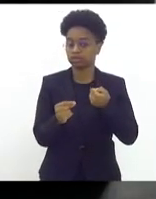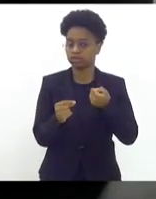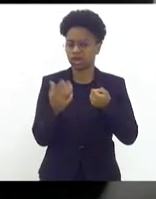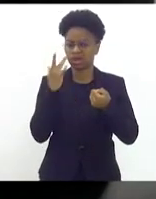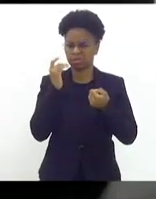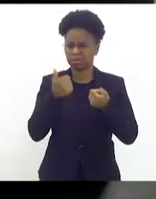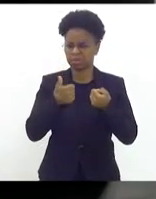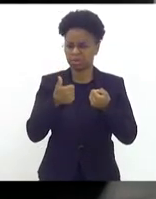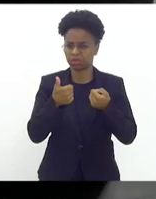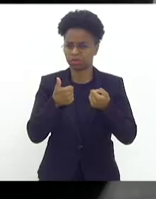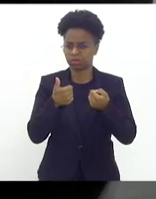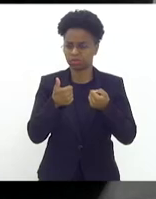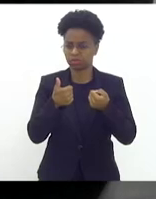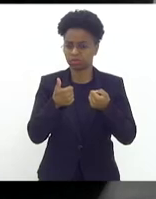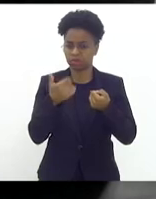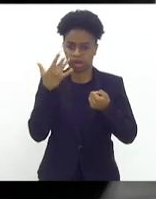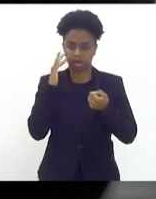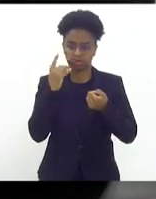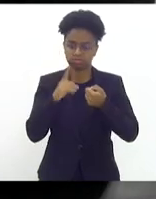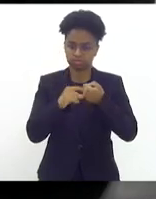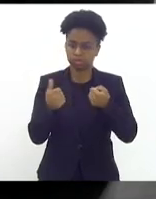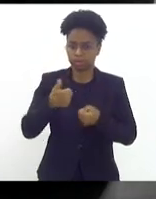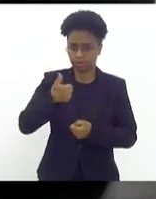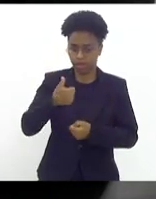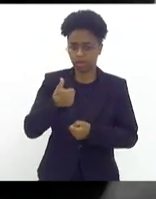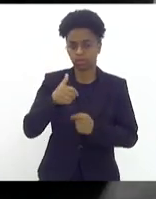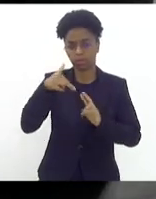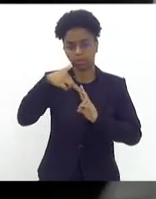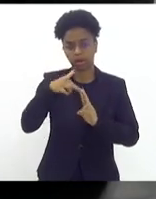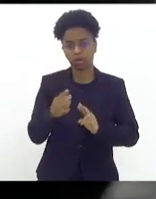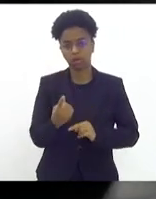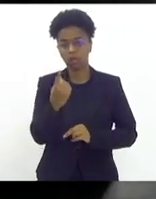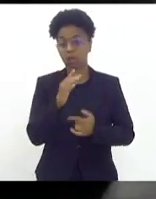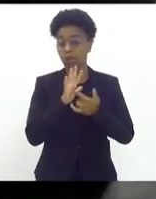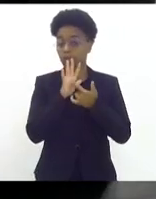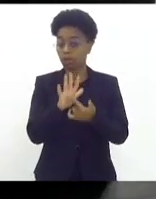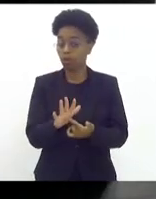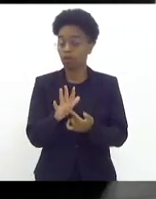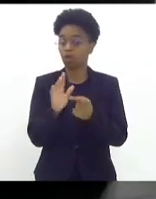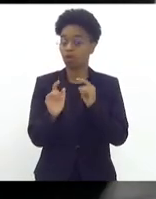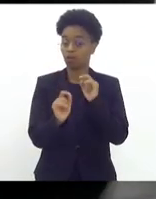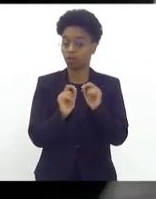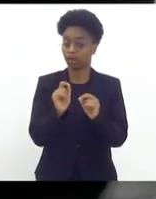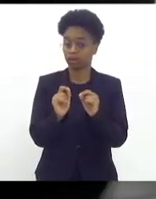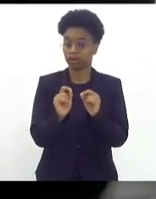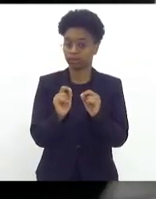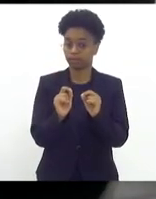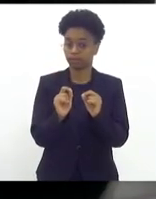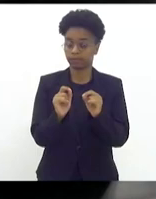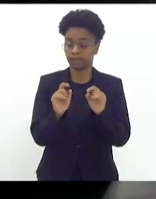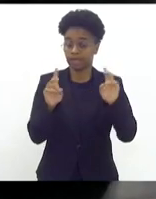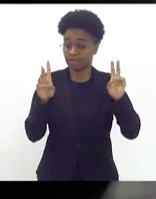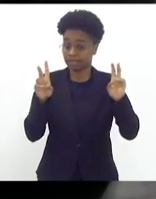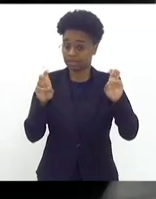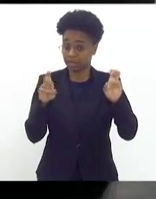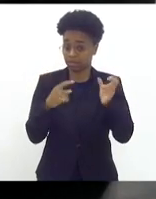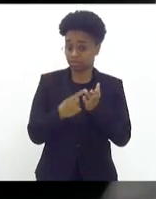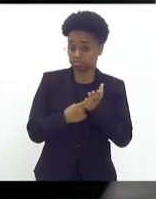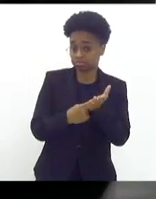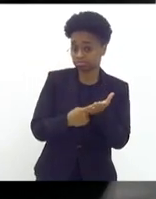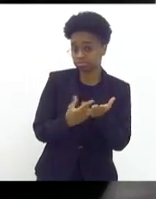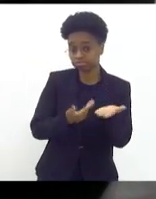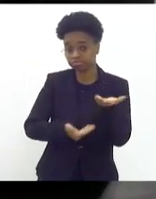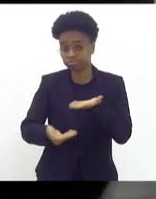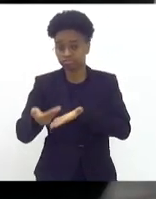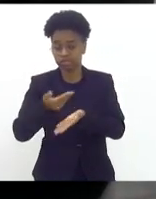acho que é o primeiro, né? No artigo 1º e no seu parágrafo único, ele diz no que se refere essa cooperação do